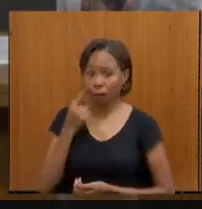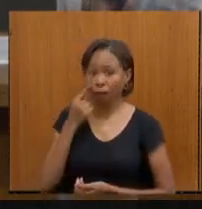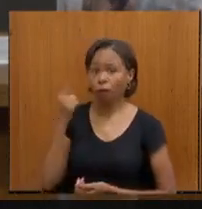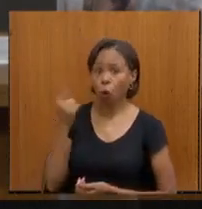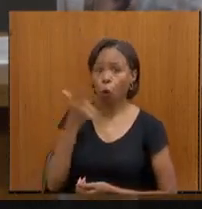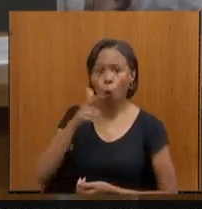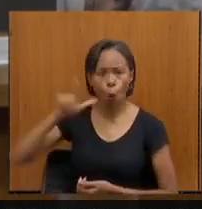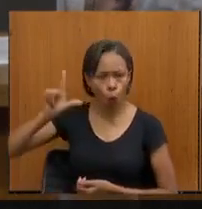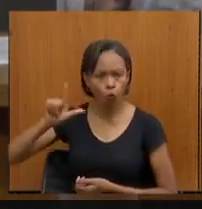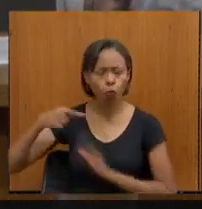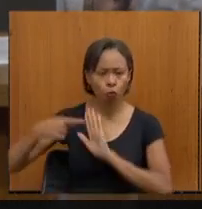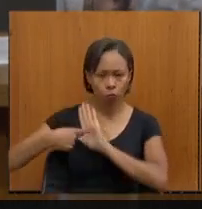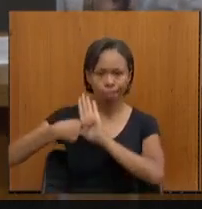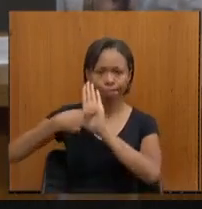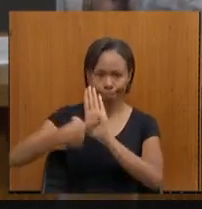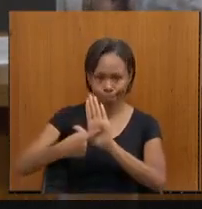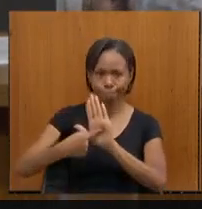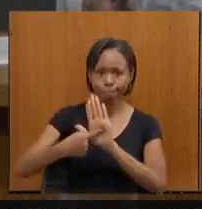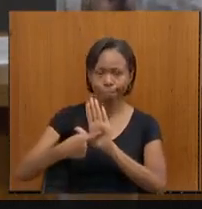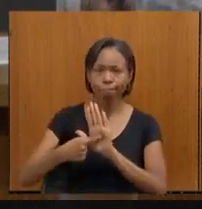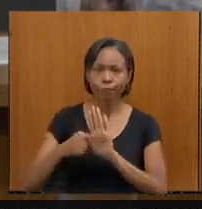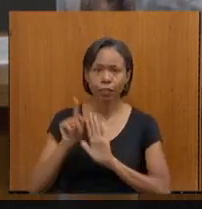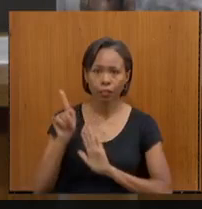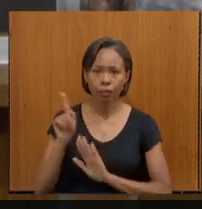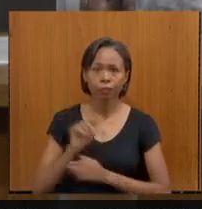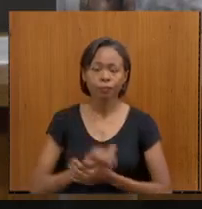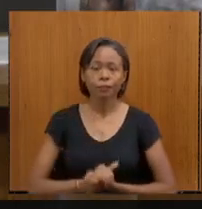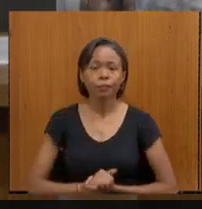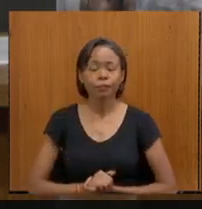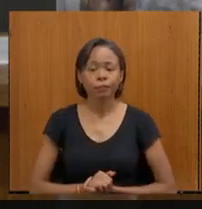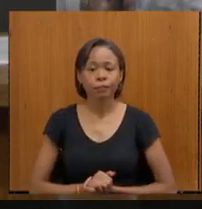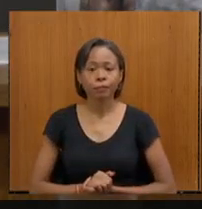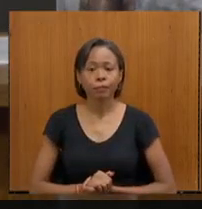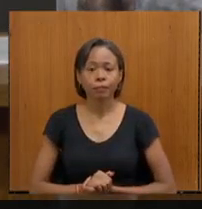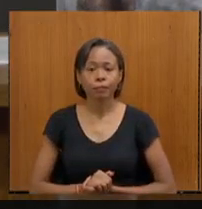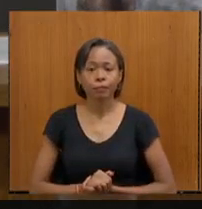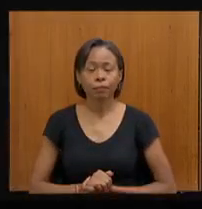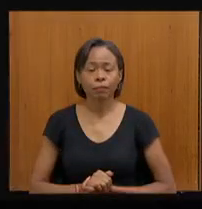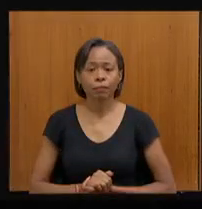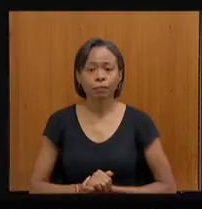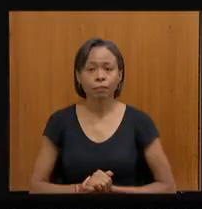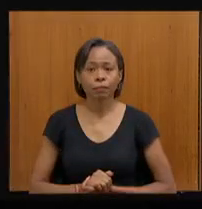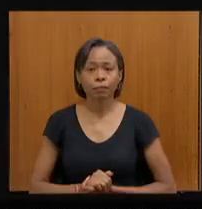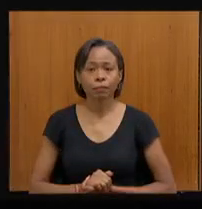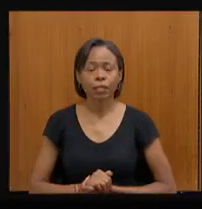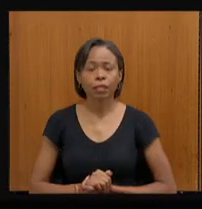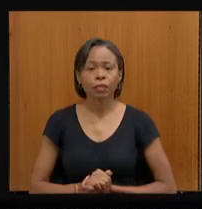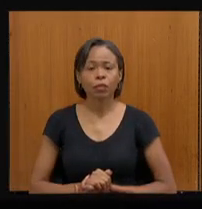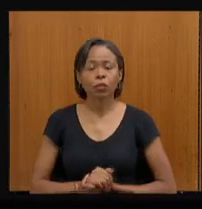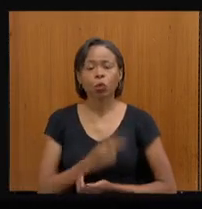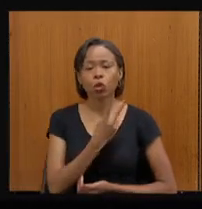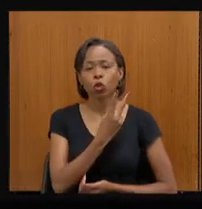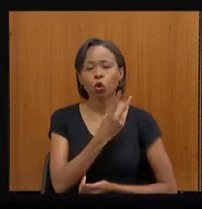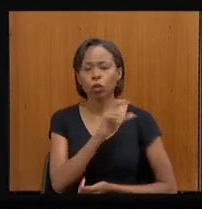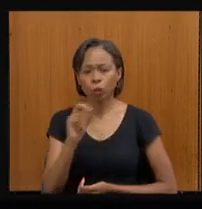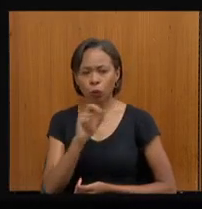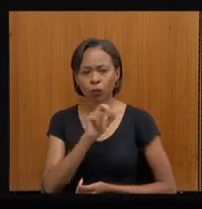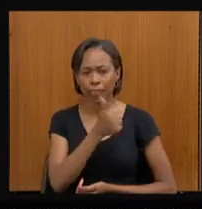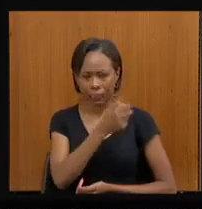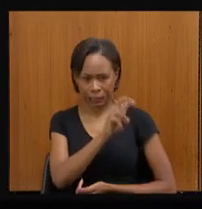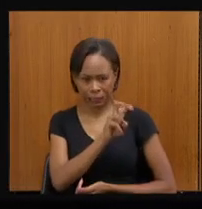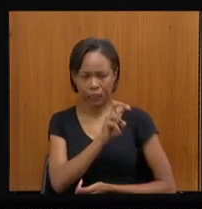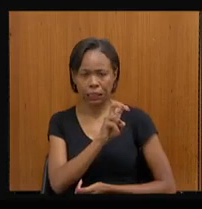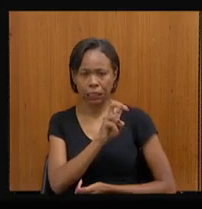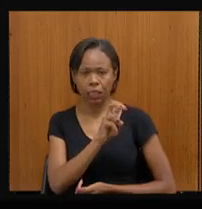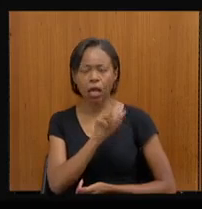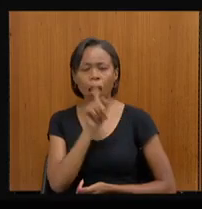ver um site que o meu colega Alexandre Pires já mostrou isso realmente a partir de 2015 quando no